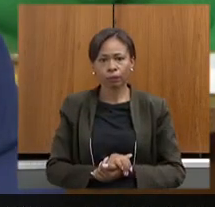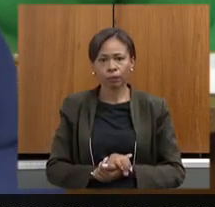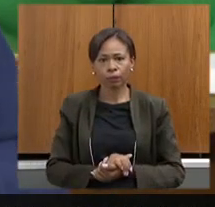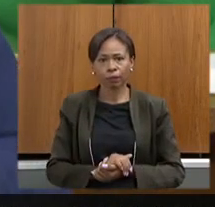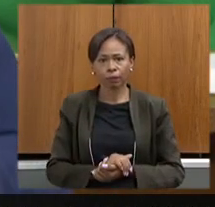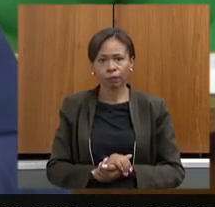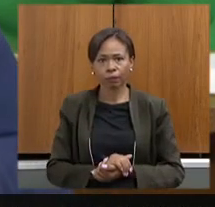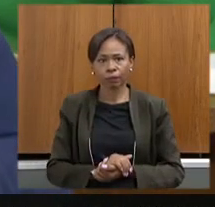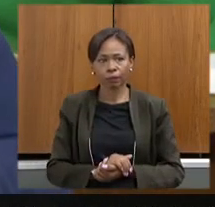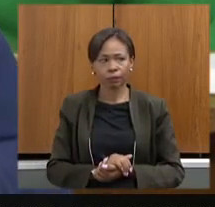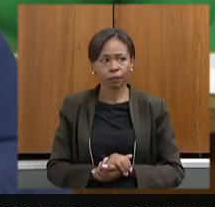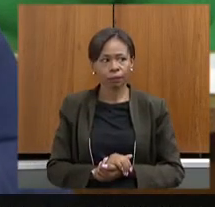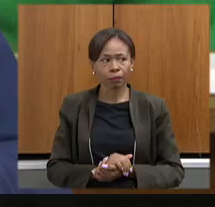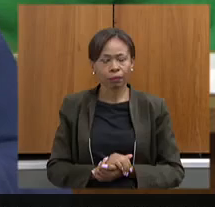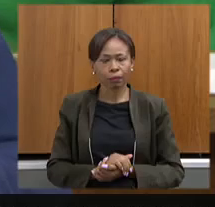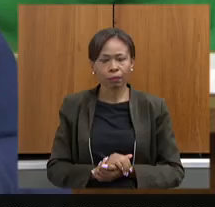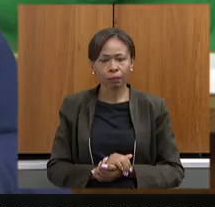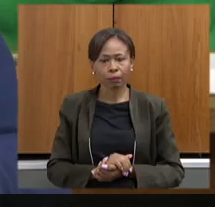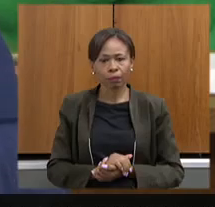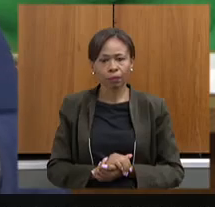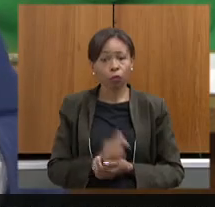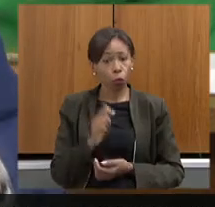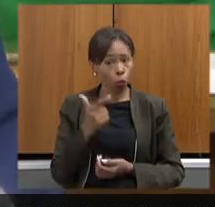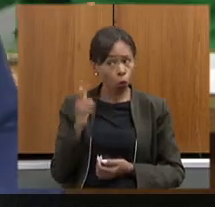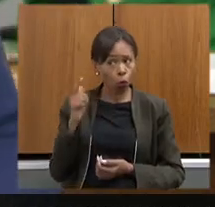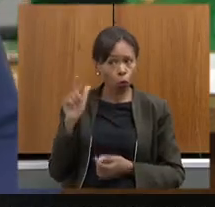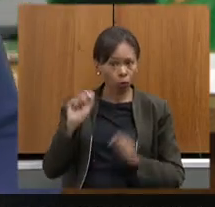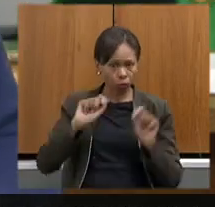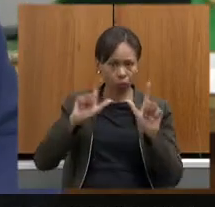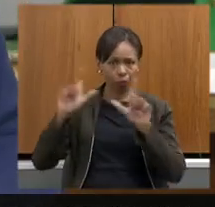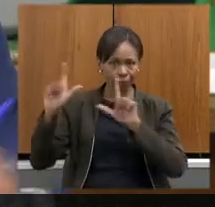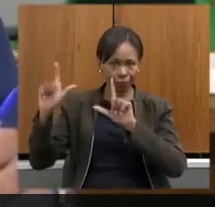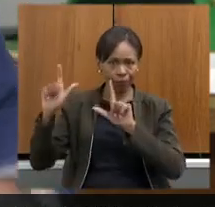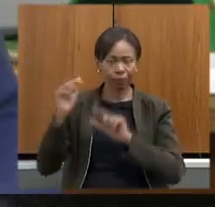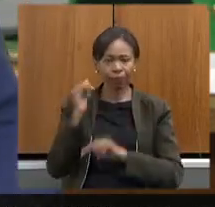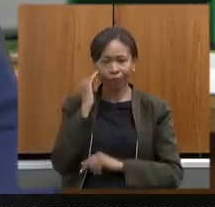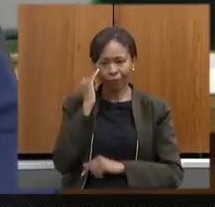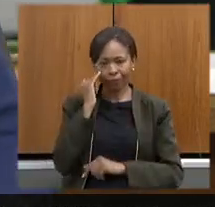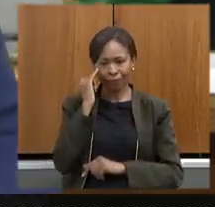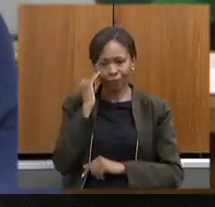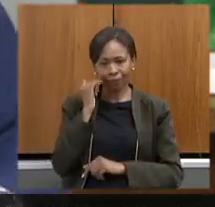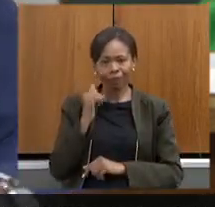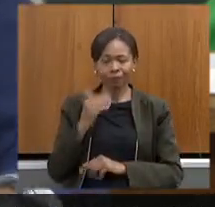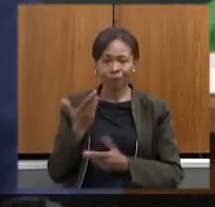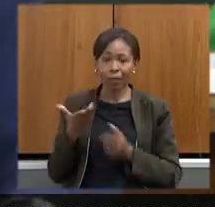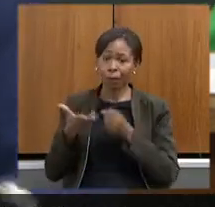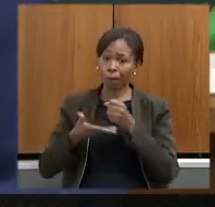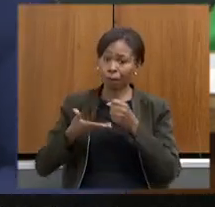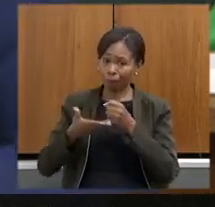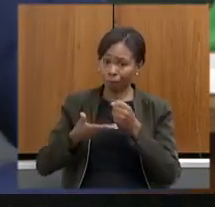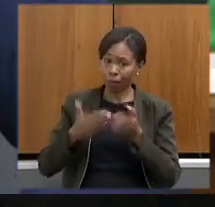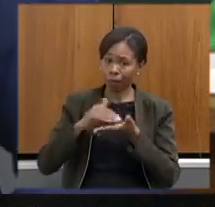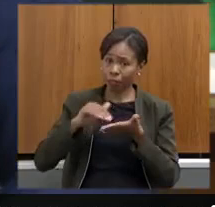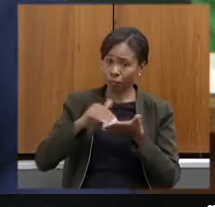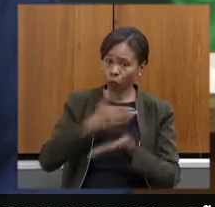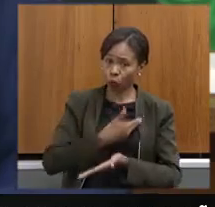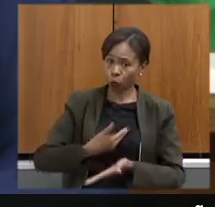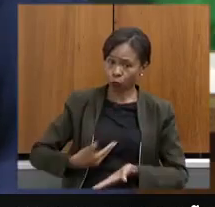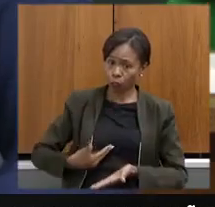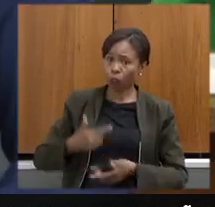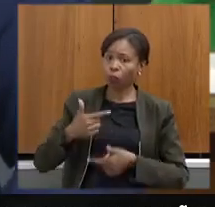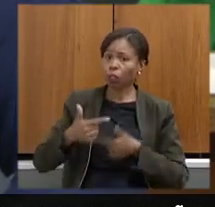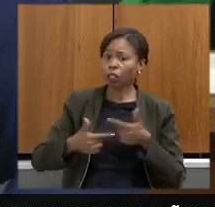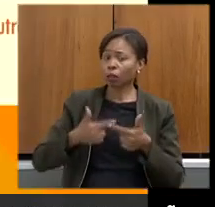E aí e tem mais um slides em que é o trabalho básico da secretaria de governo que é a